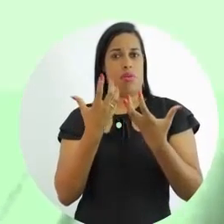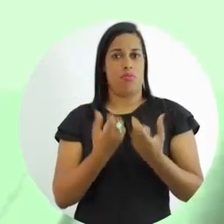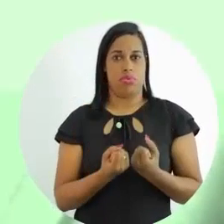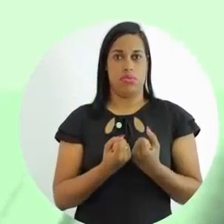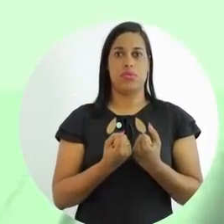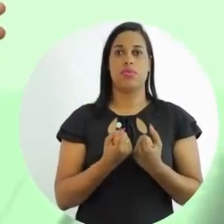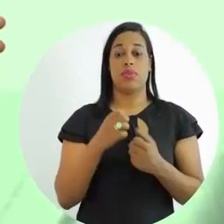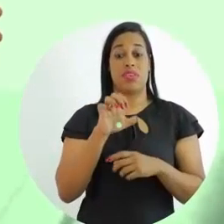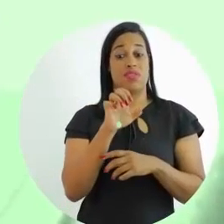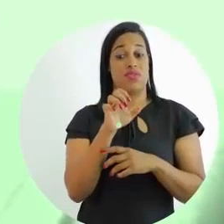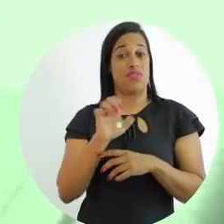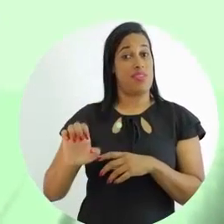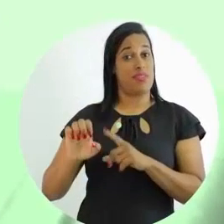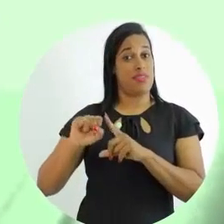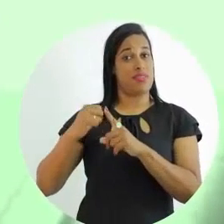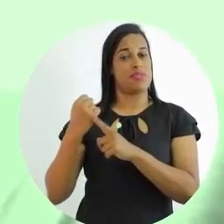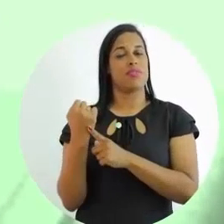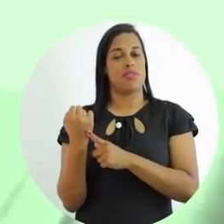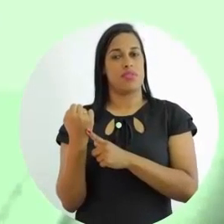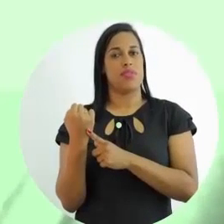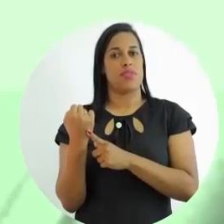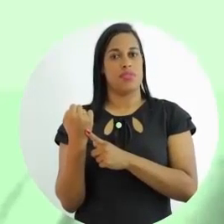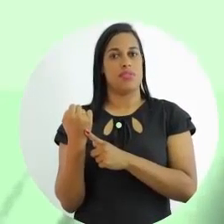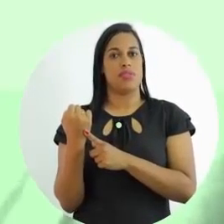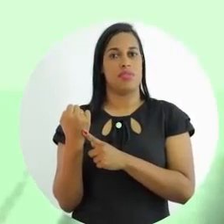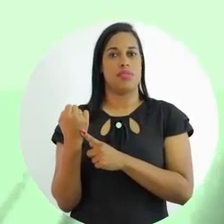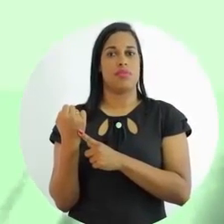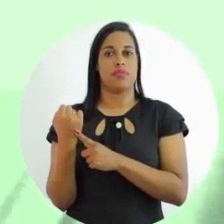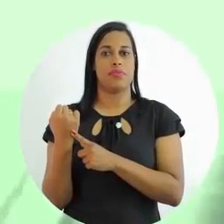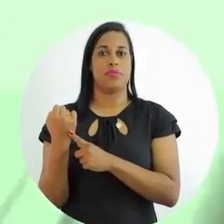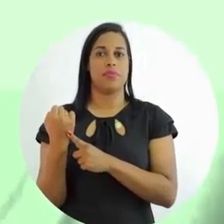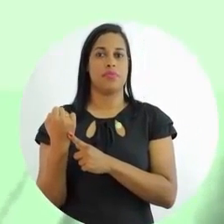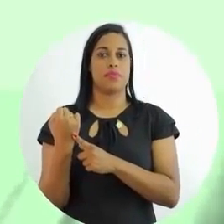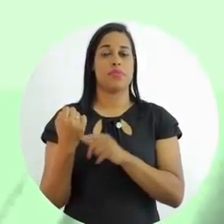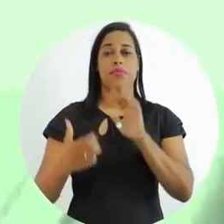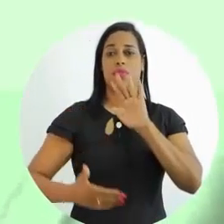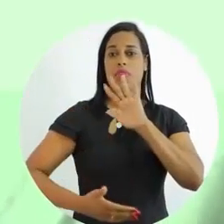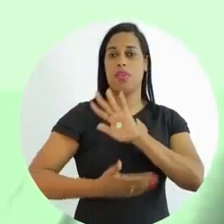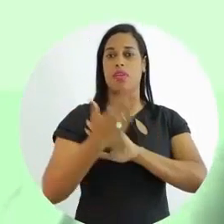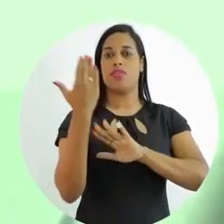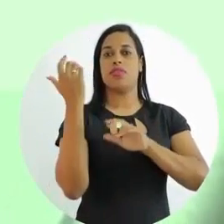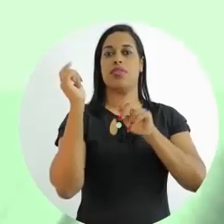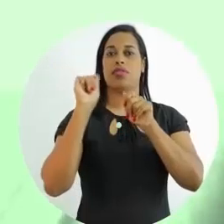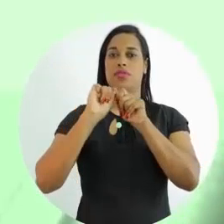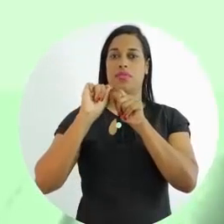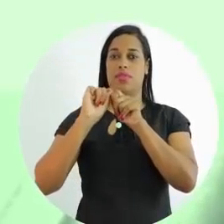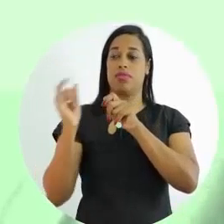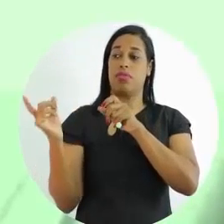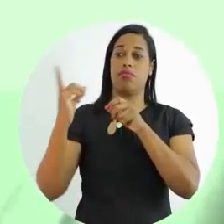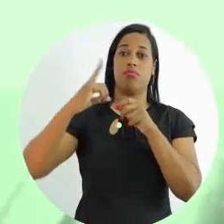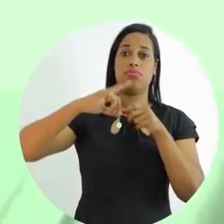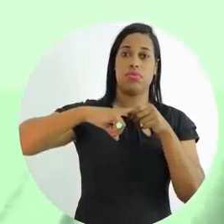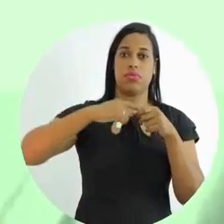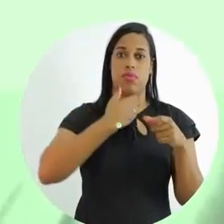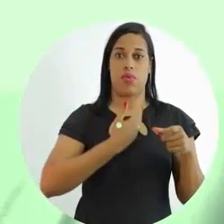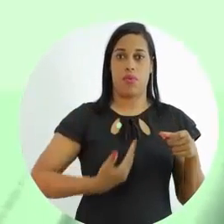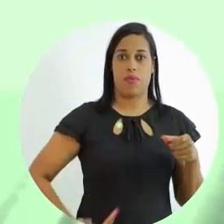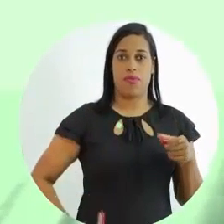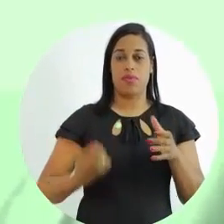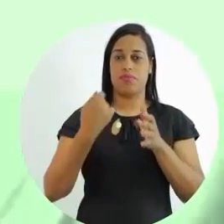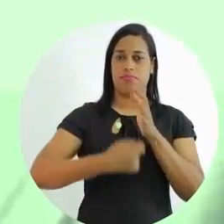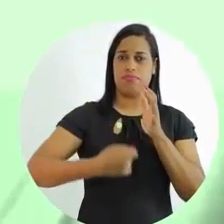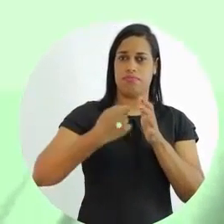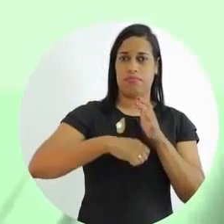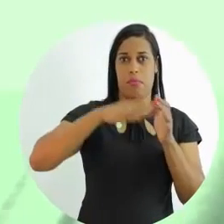ao movimento de esquerda socialista, e depois de uma viagem que ele faz, ao retornar, o governo